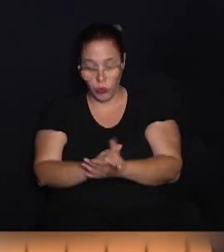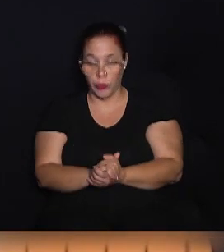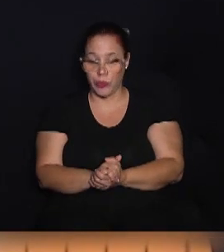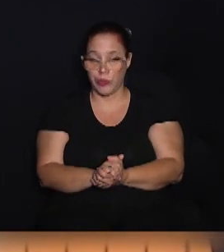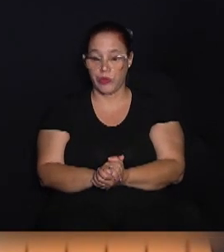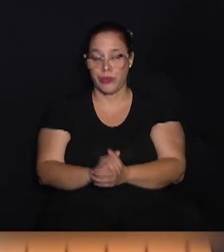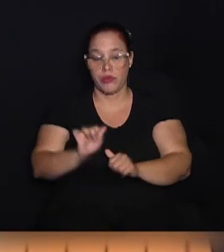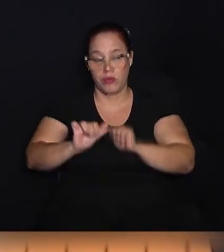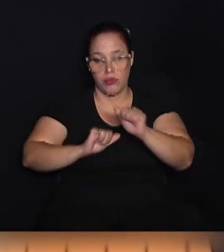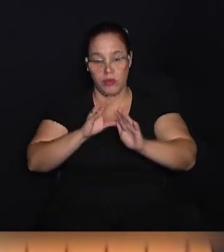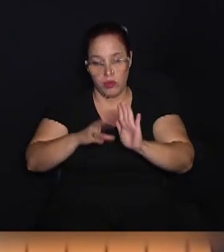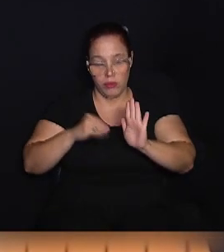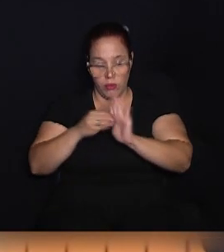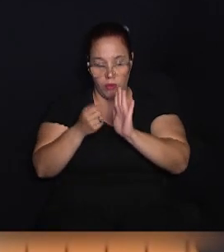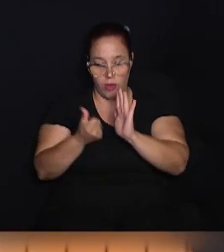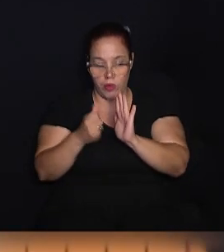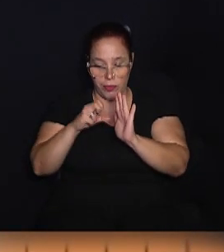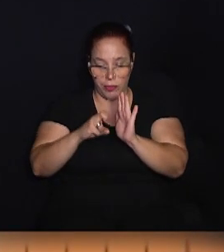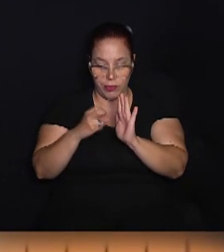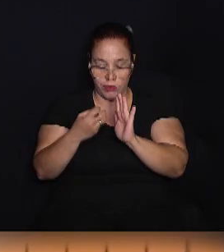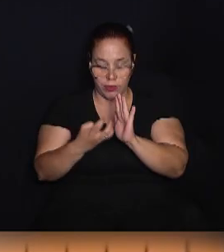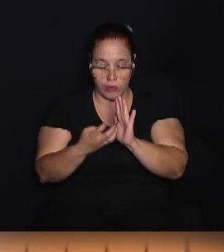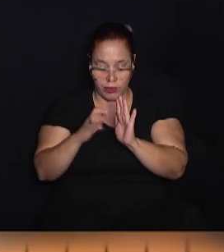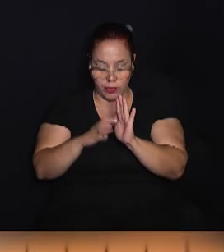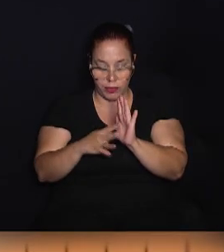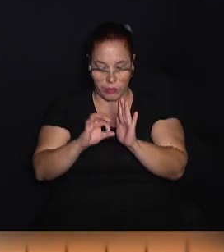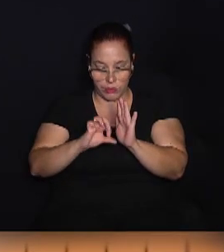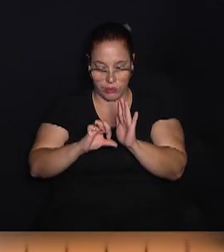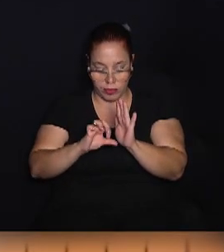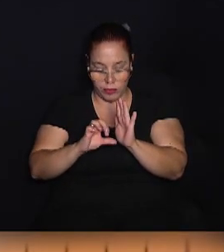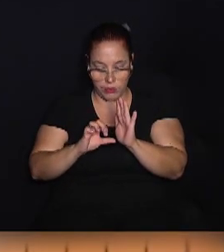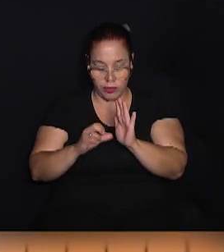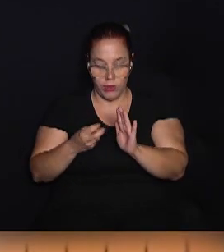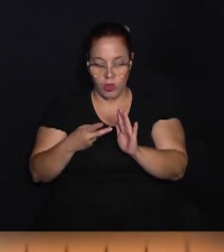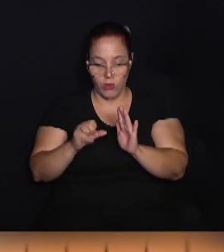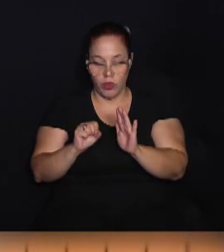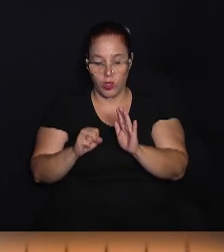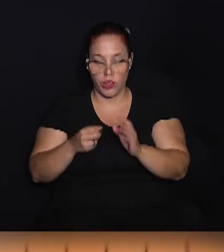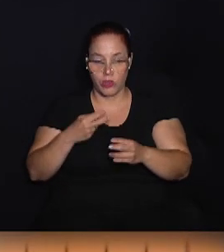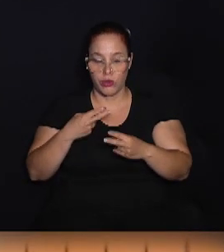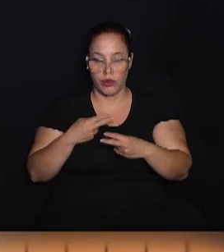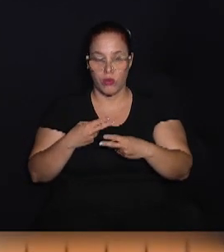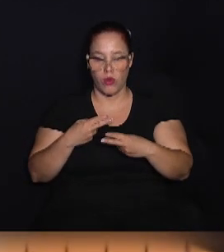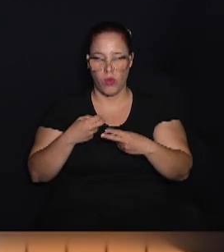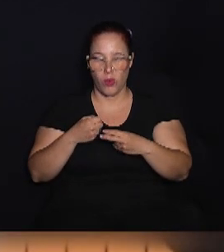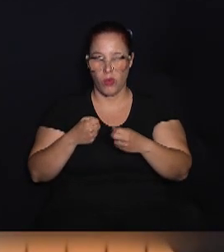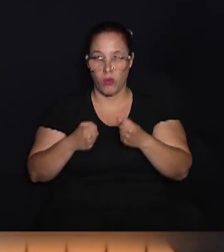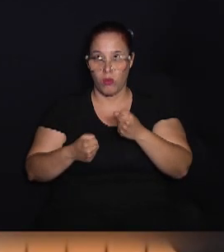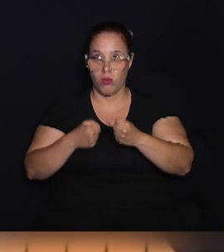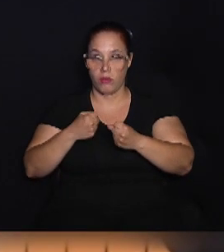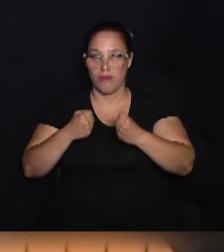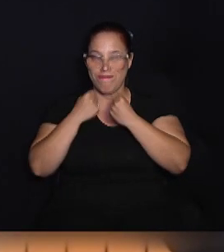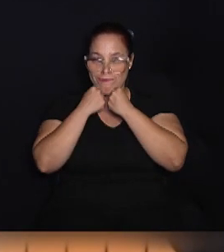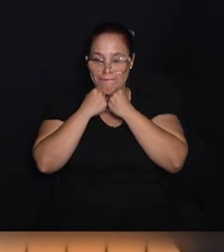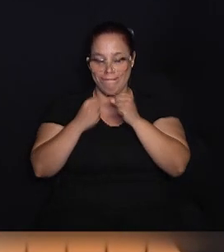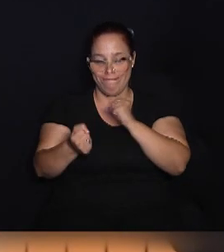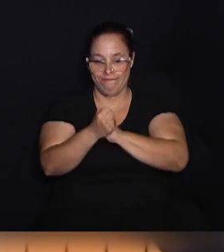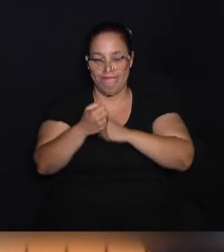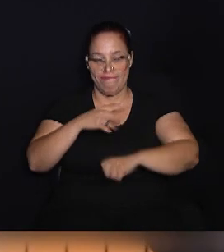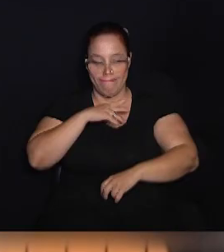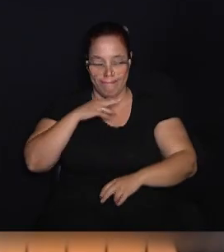7 de autoria do senr permínio Monteiro que altera dispositivo da lei 15449 de 28 de junho de